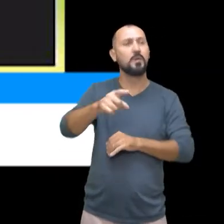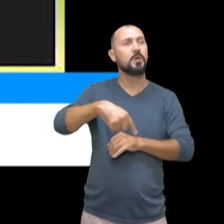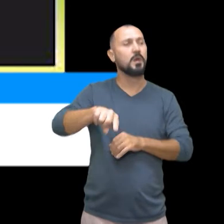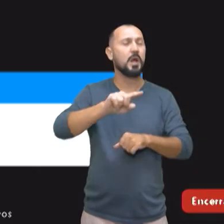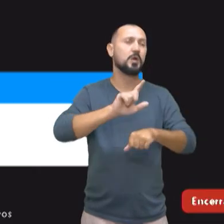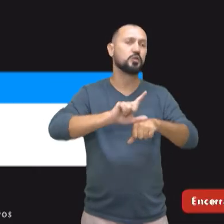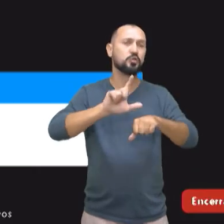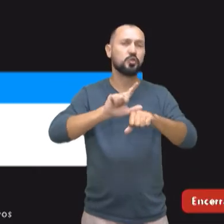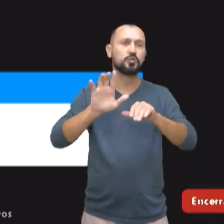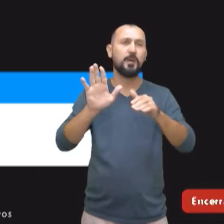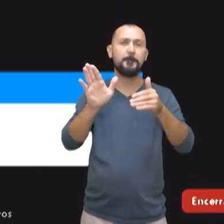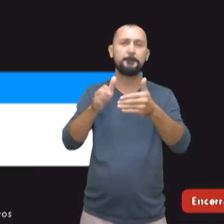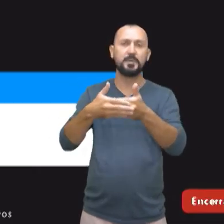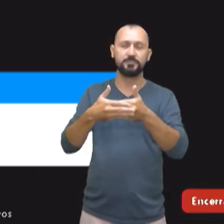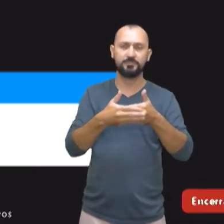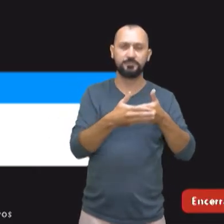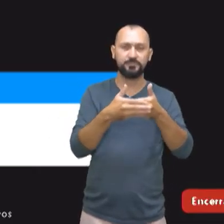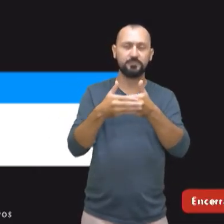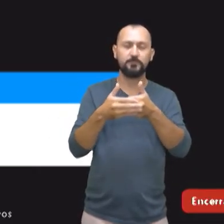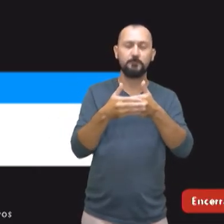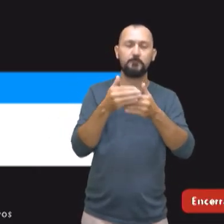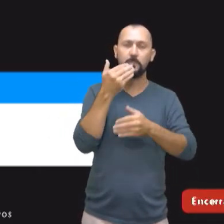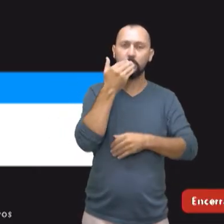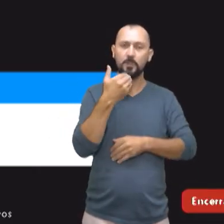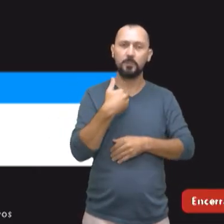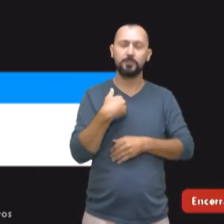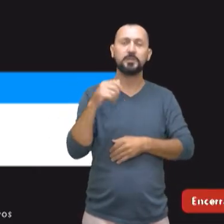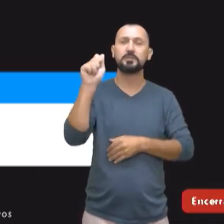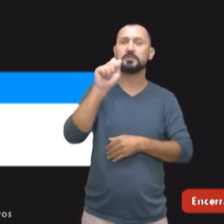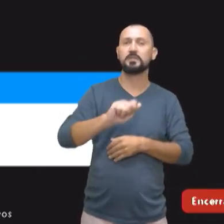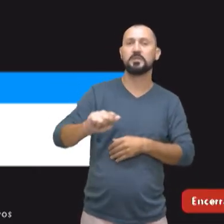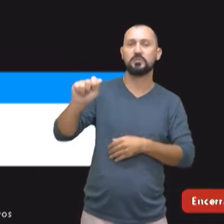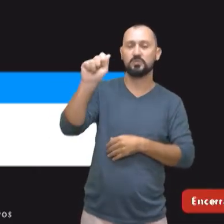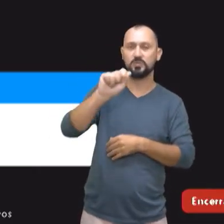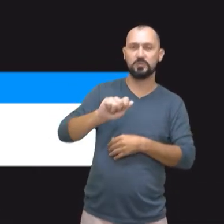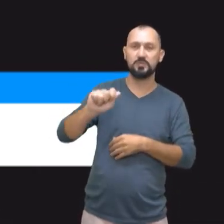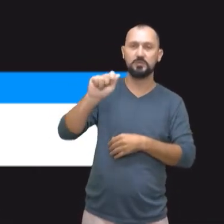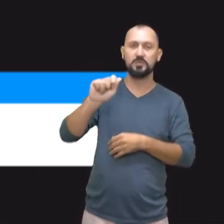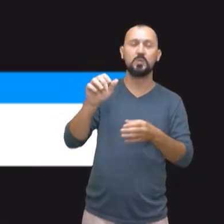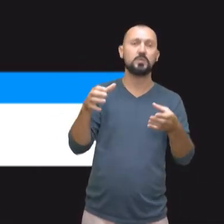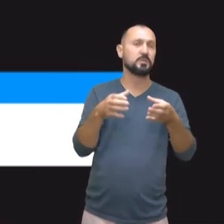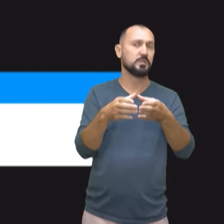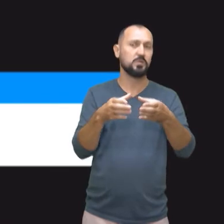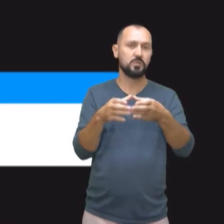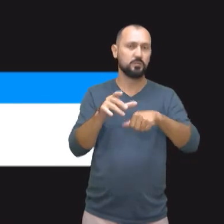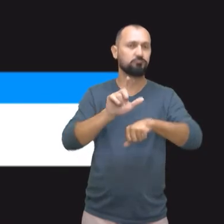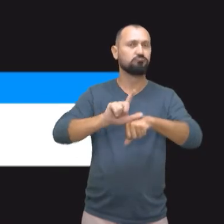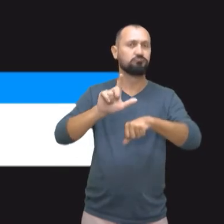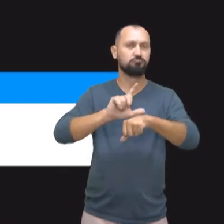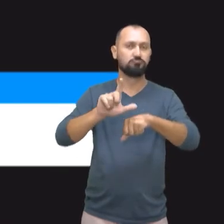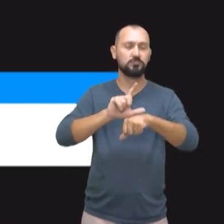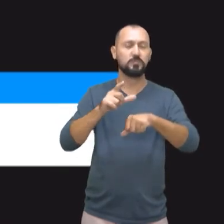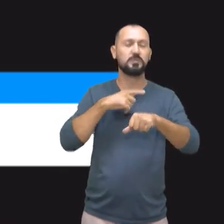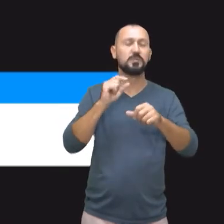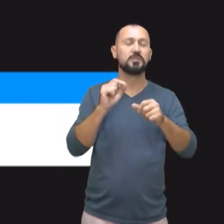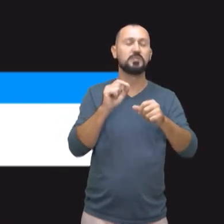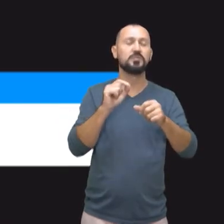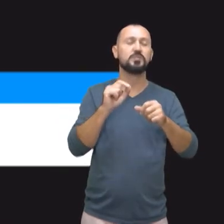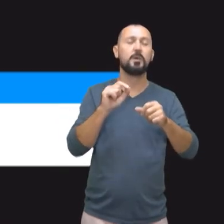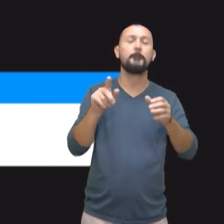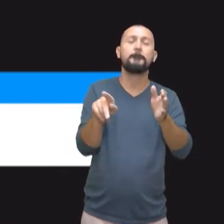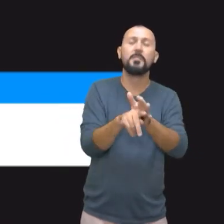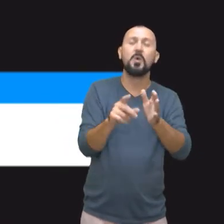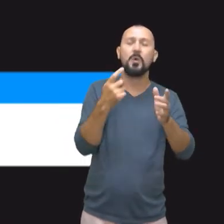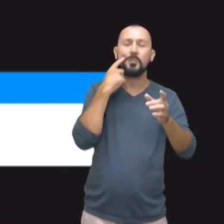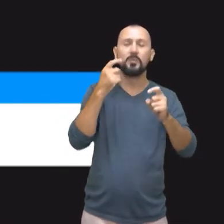onde a maioria dos comércios, enfim, estava tudo fechado. Foi um pedido da associação, né, desses comerciantes que representam